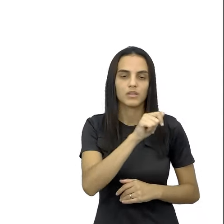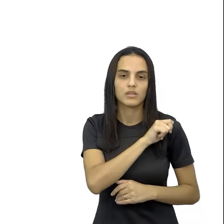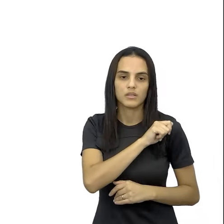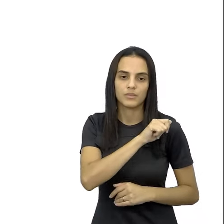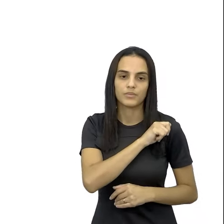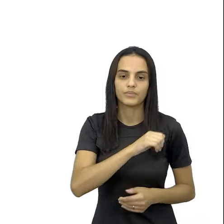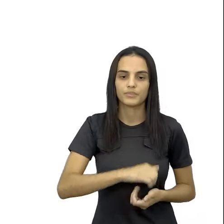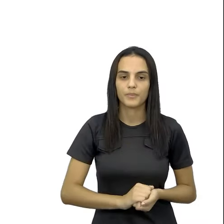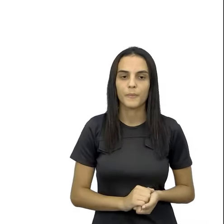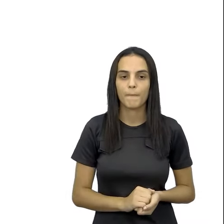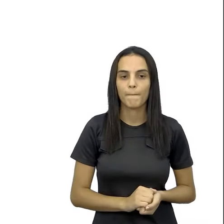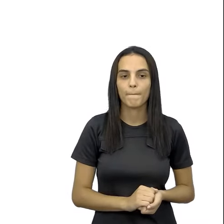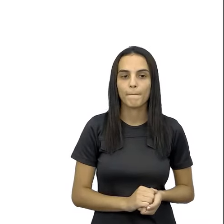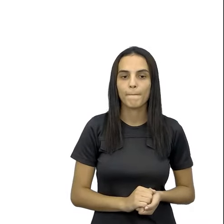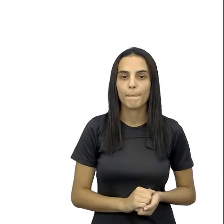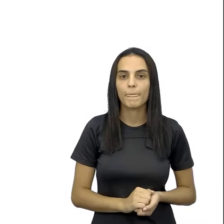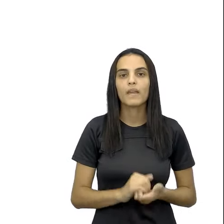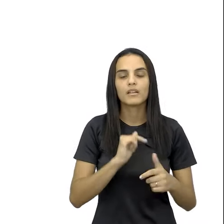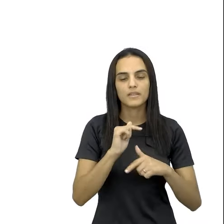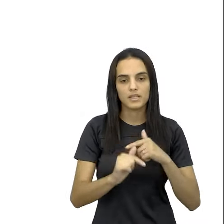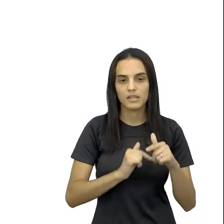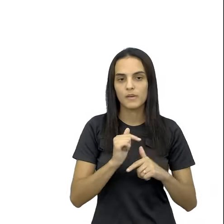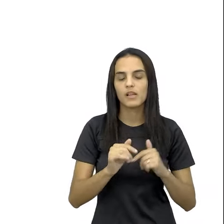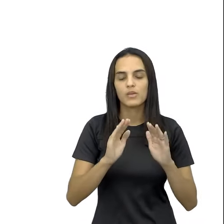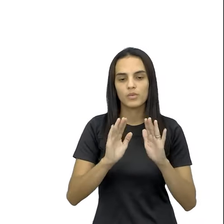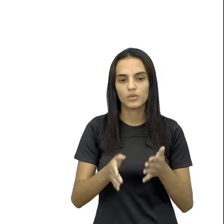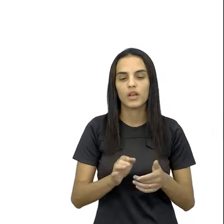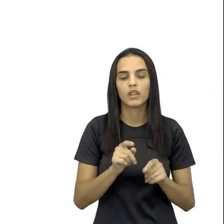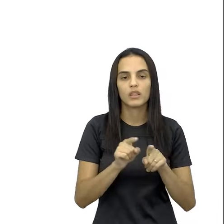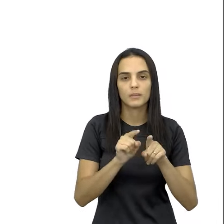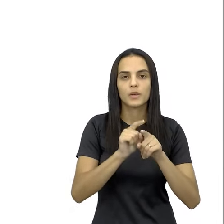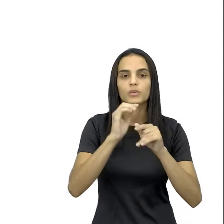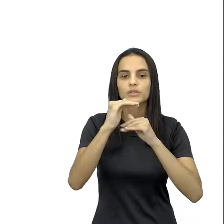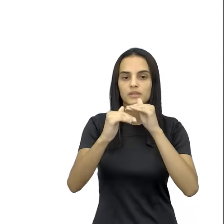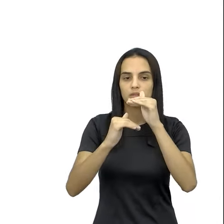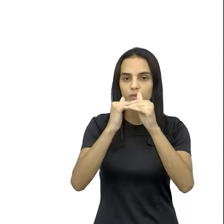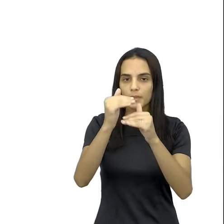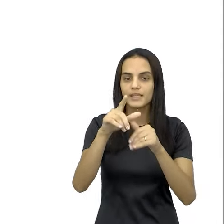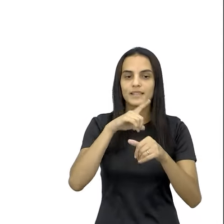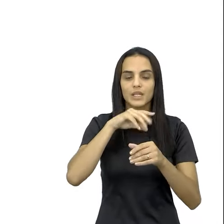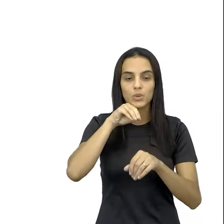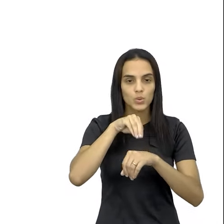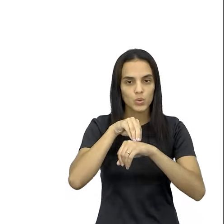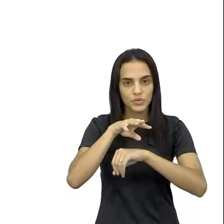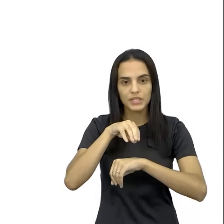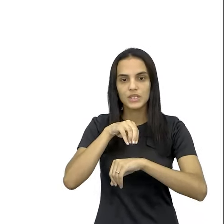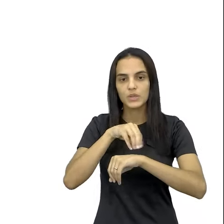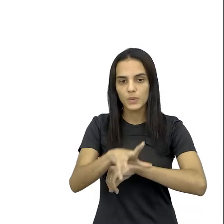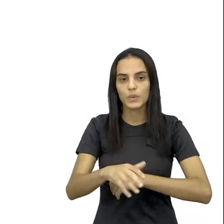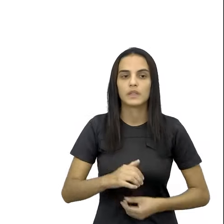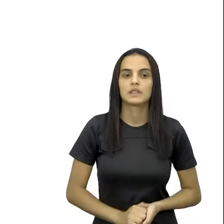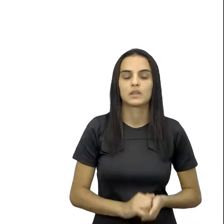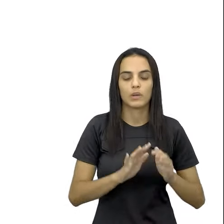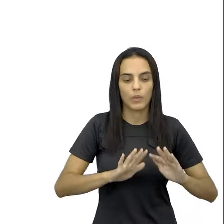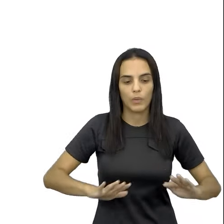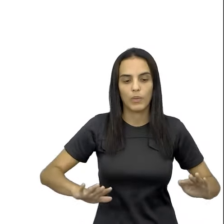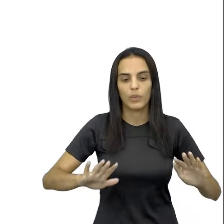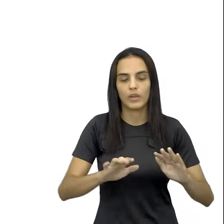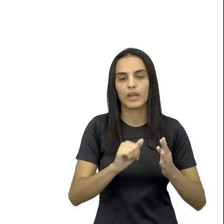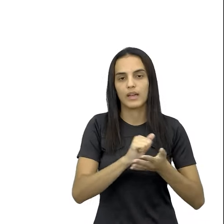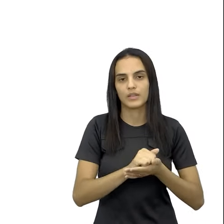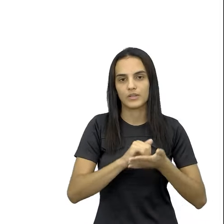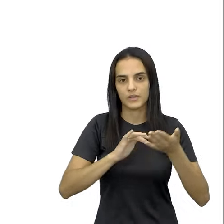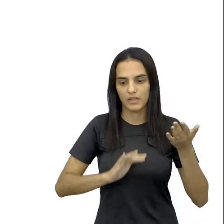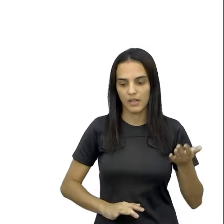estudantes acerca daquilo que vai ser trabalhado. O desenvolvimento tem sugestões de abordagem sobre as